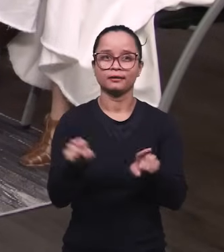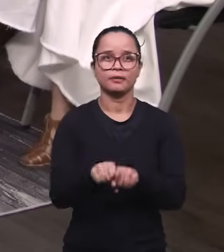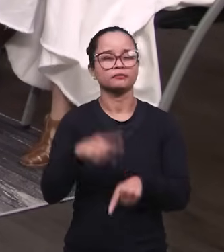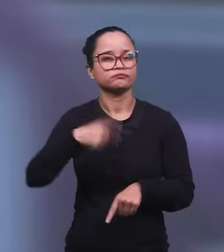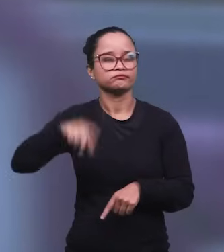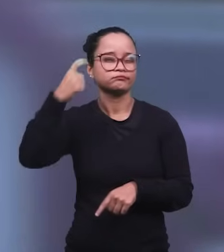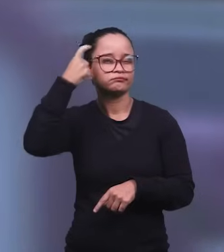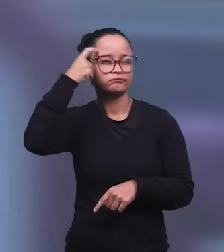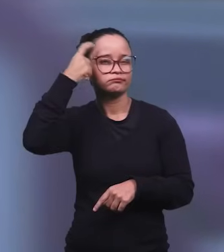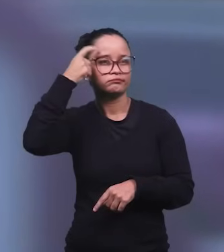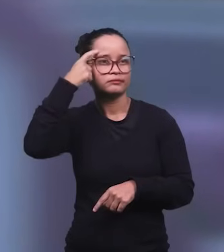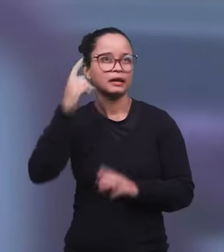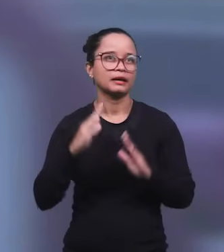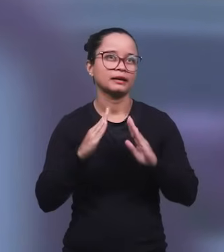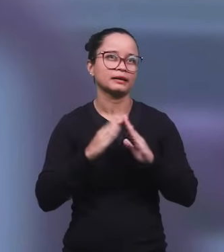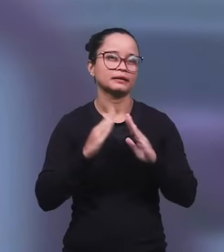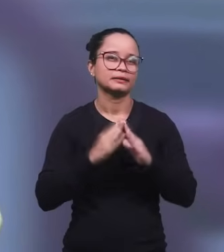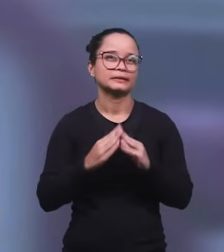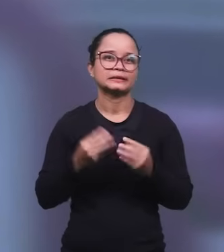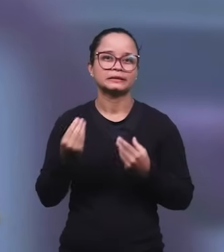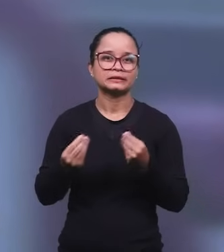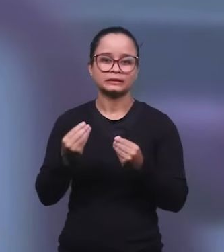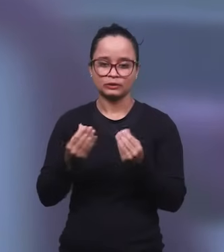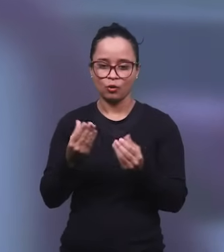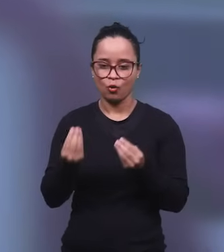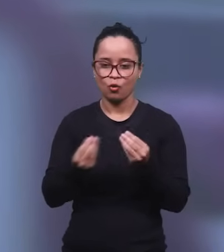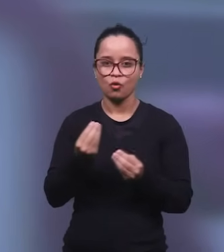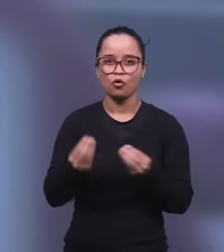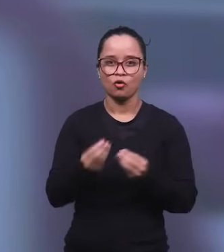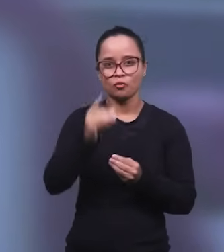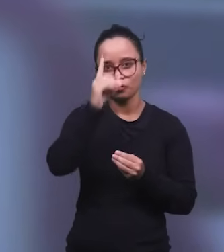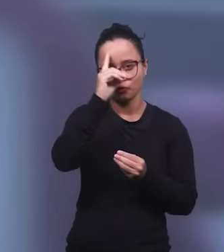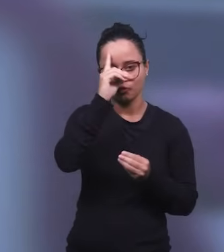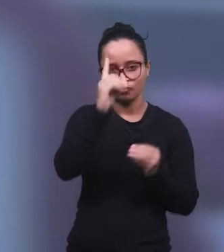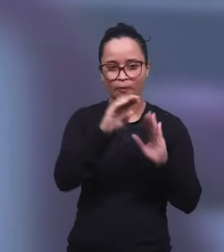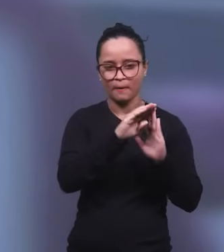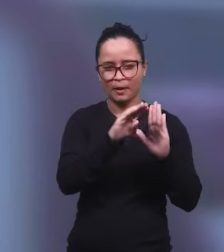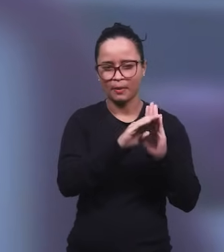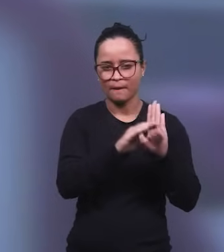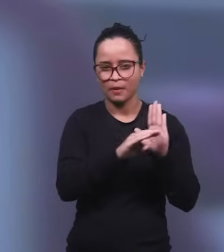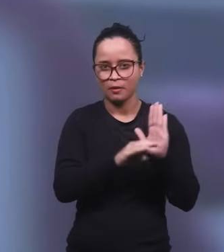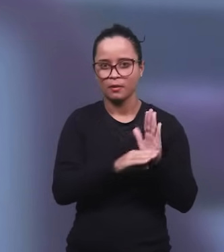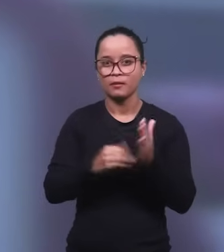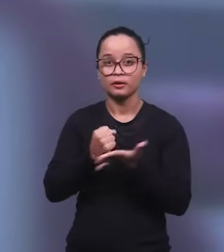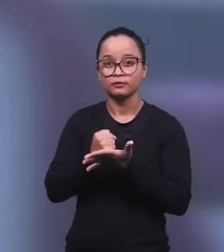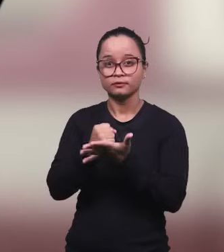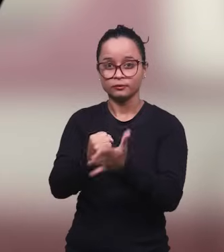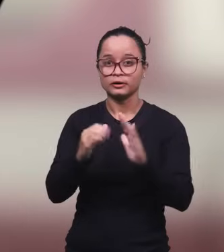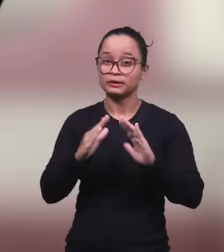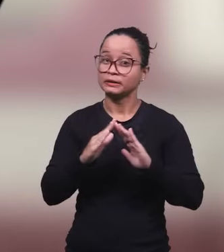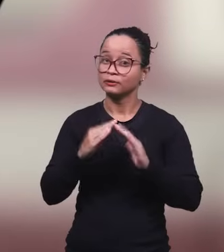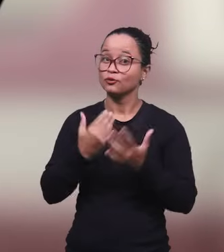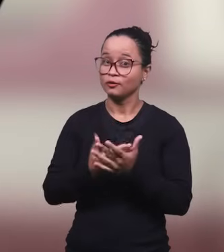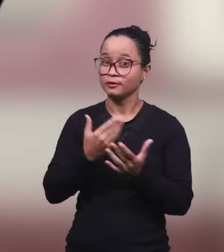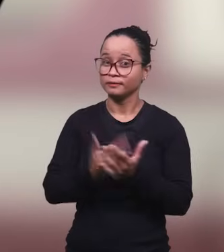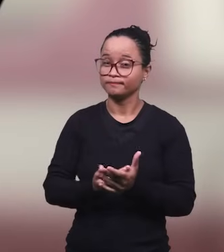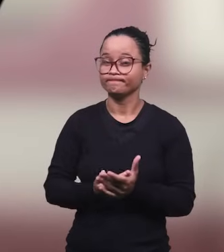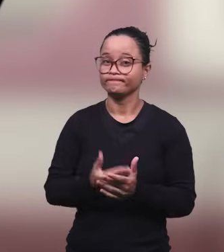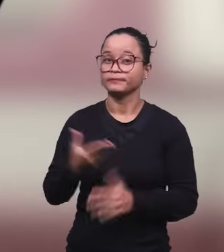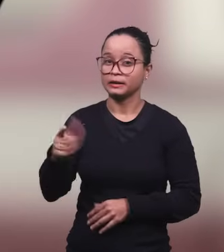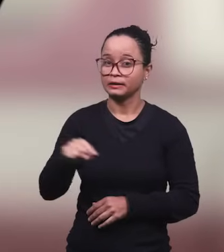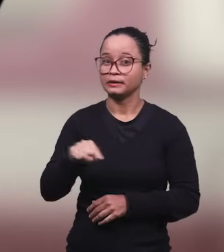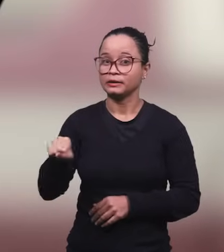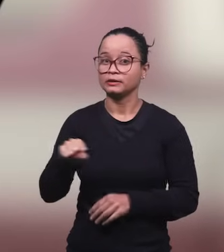ajudar a pensar quem está em casa nessa construção da rotina, no acompanhamento escolar dos filhos. Meninas, então